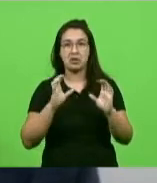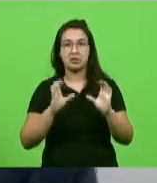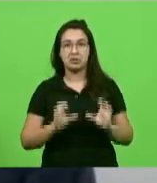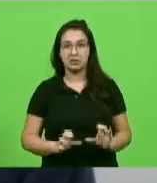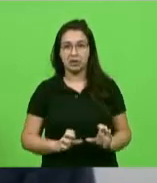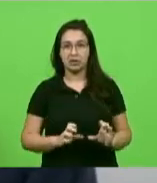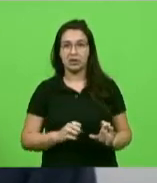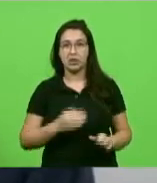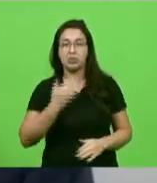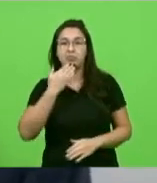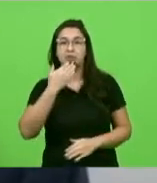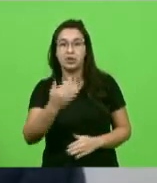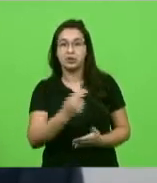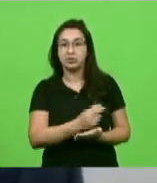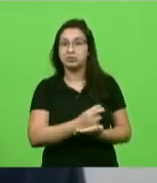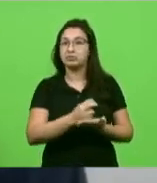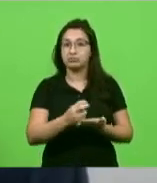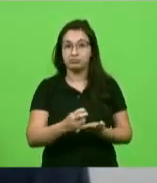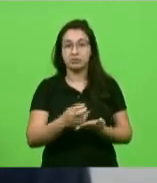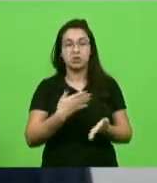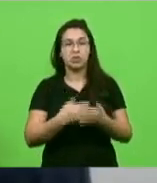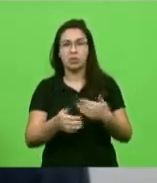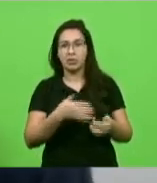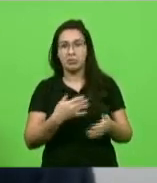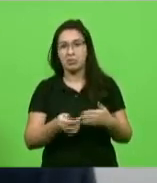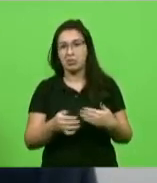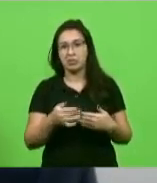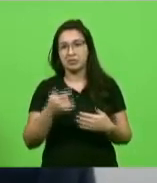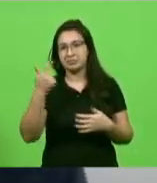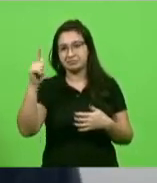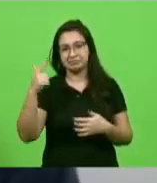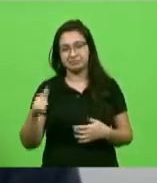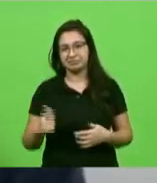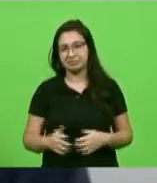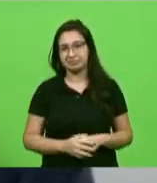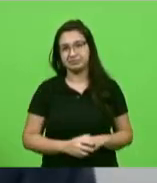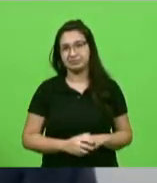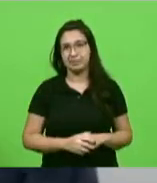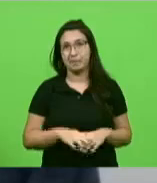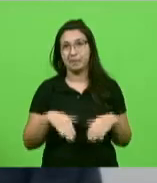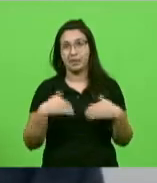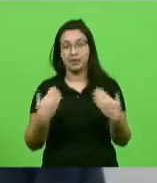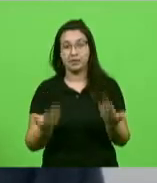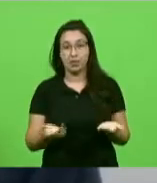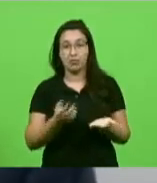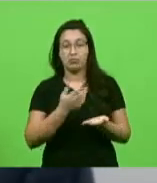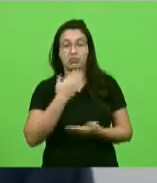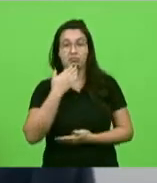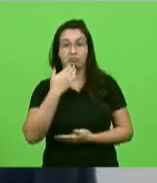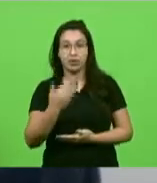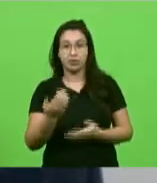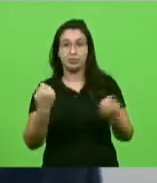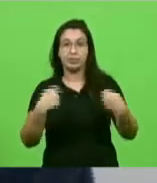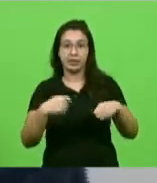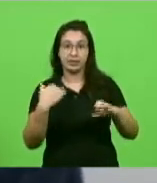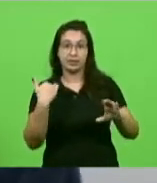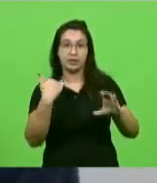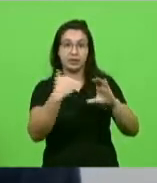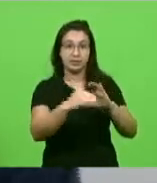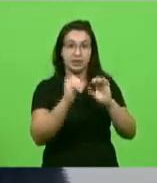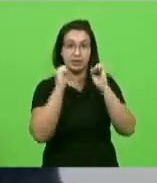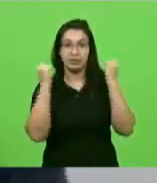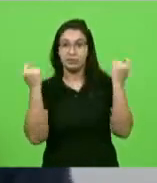manejar esse requerimento, independentemente de qualquer outra coisa. E assim o fazendo, o requerimento deve ser encaminhado à